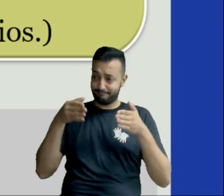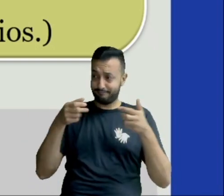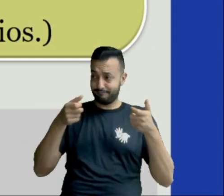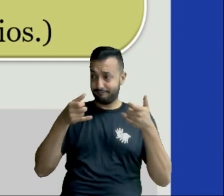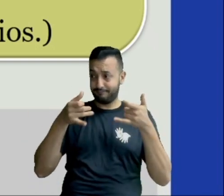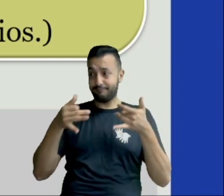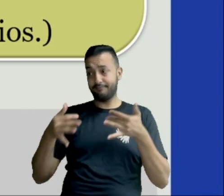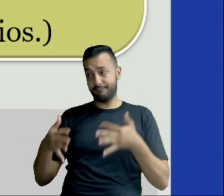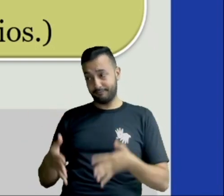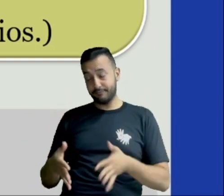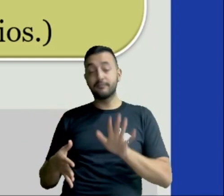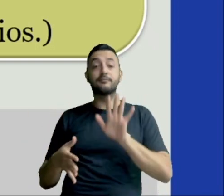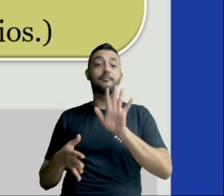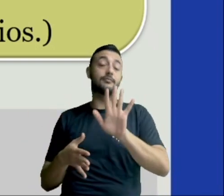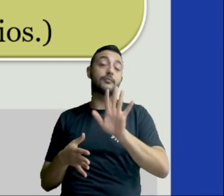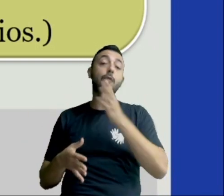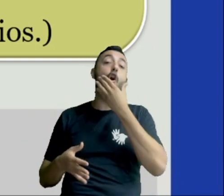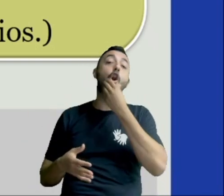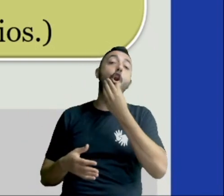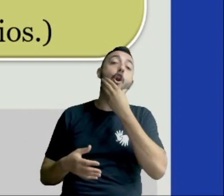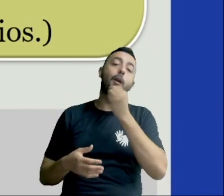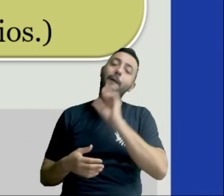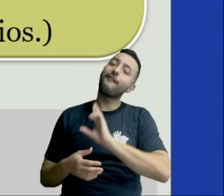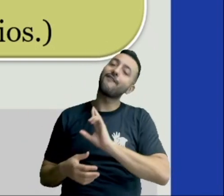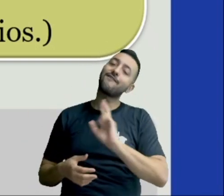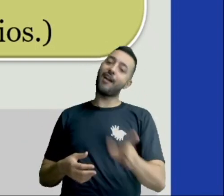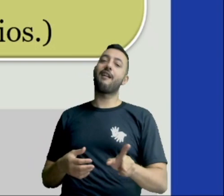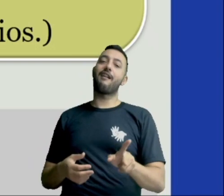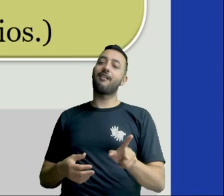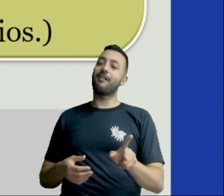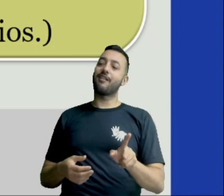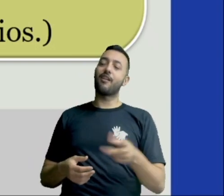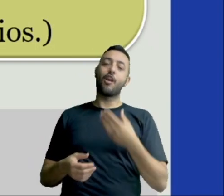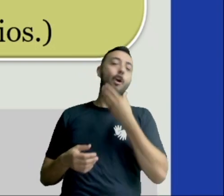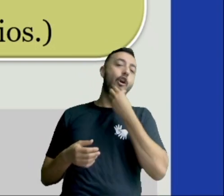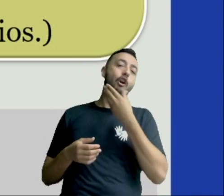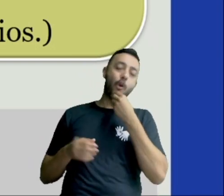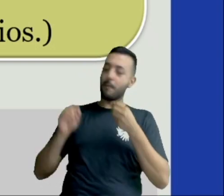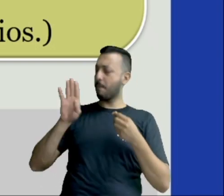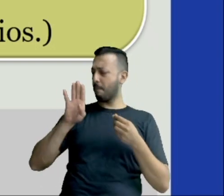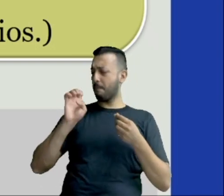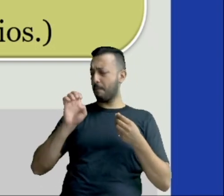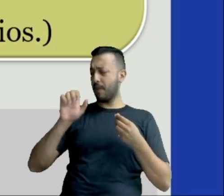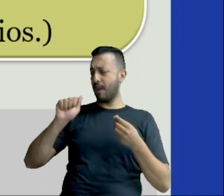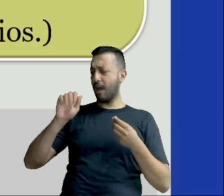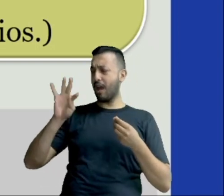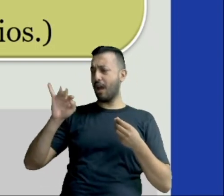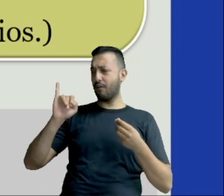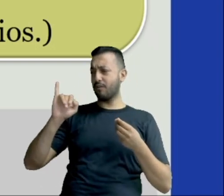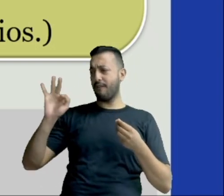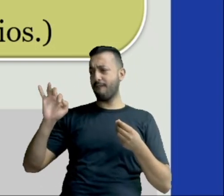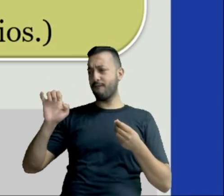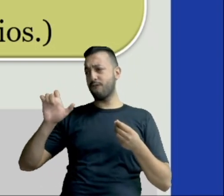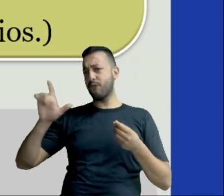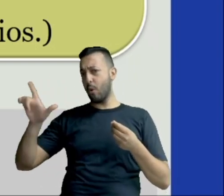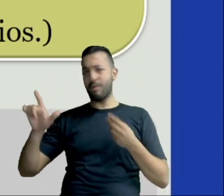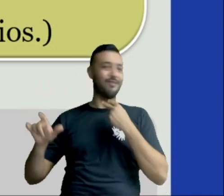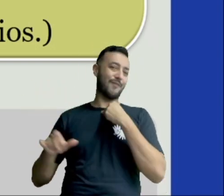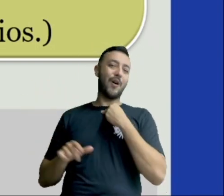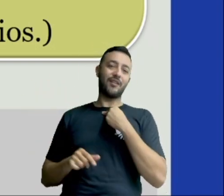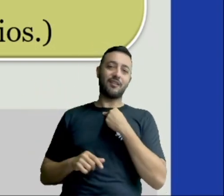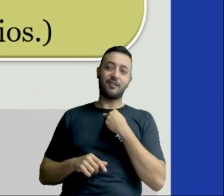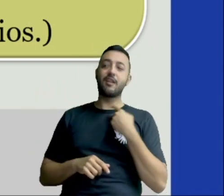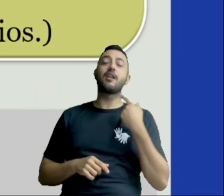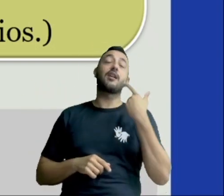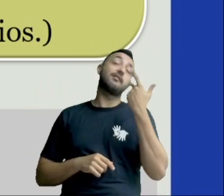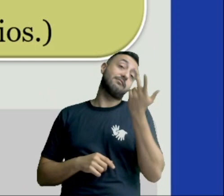com relação ao masculino, eu não posso utilizar o beautiful. Então, preste bem atenção quando eu estiver falando sobre pessoas.